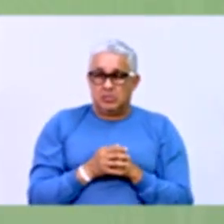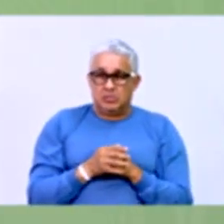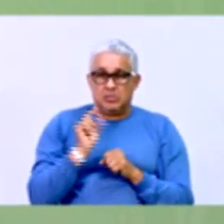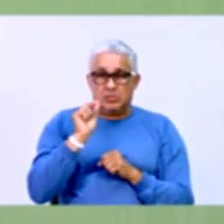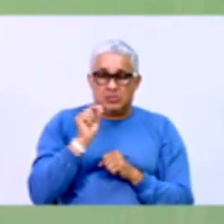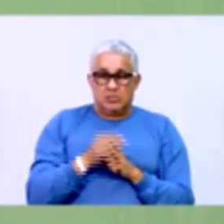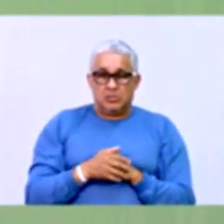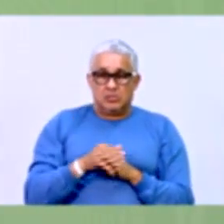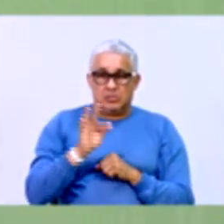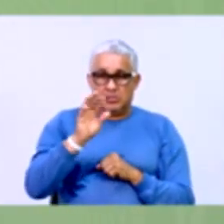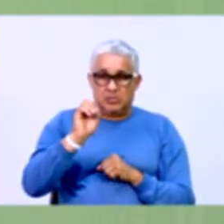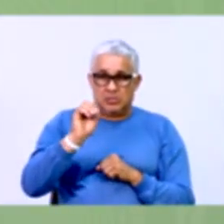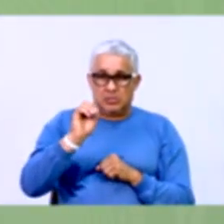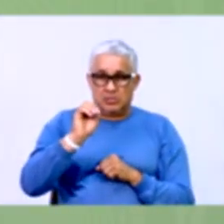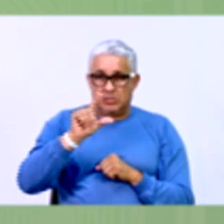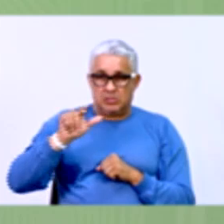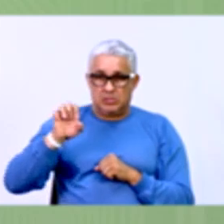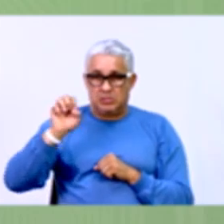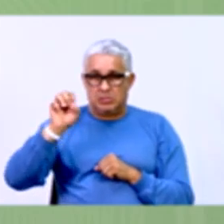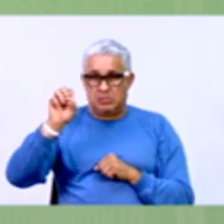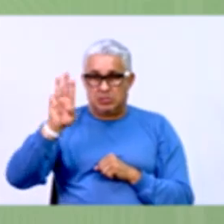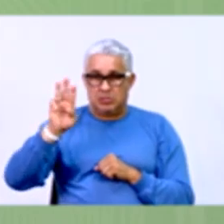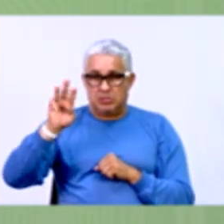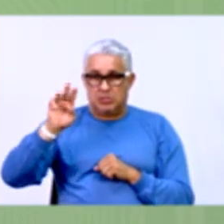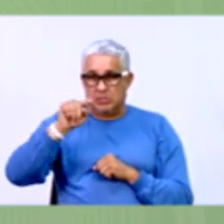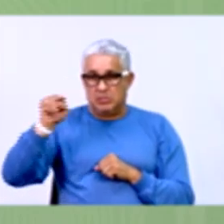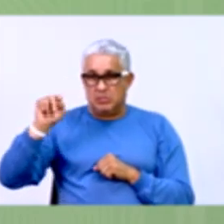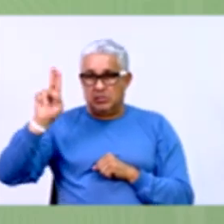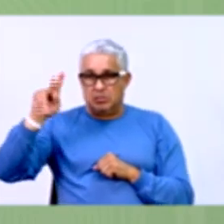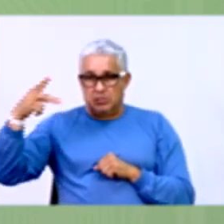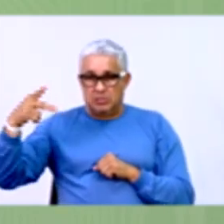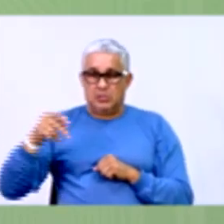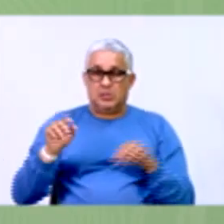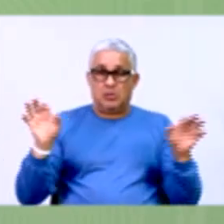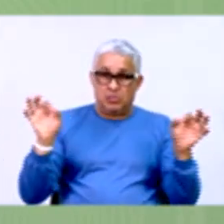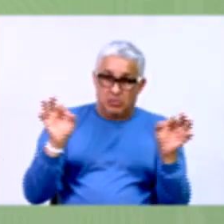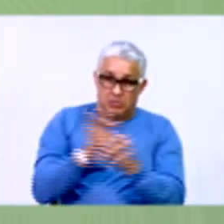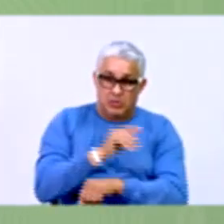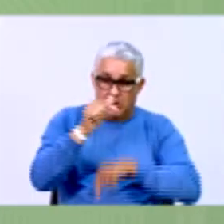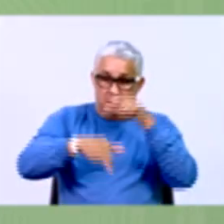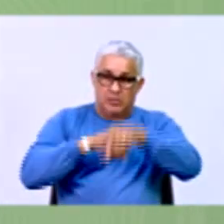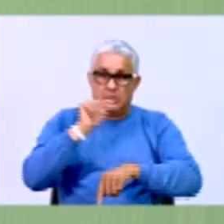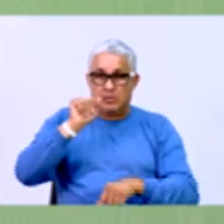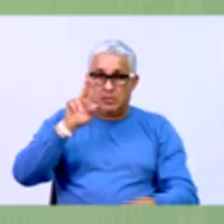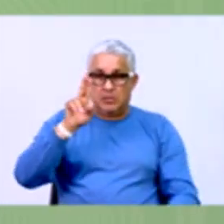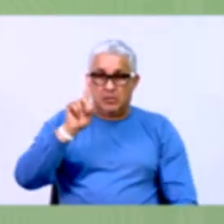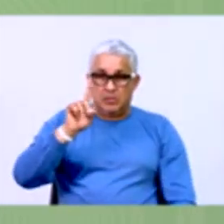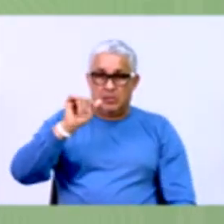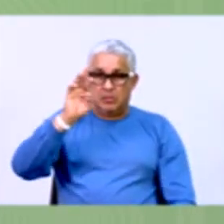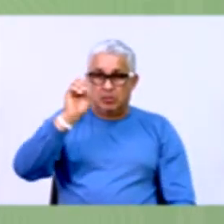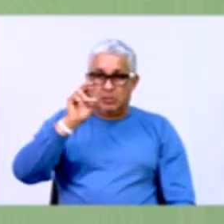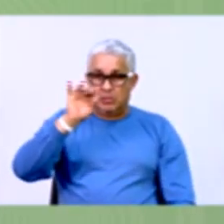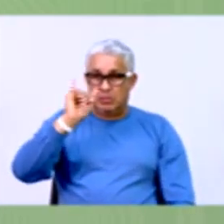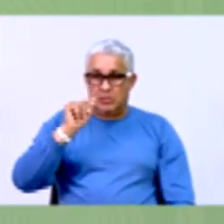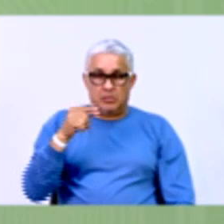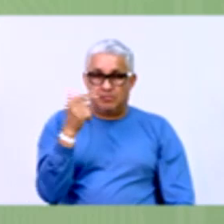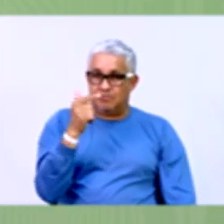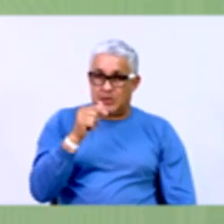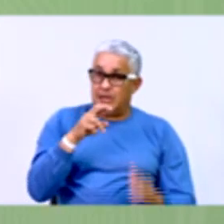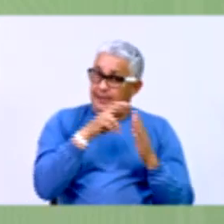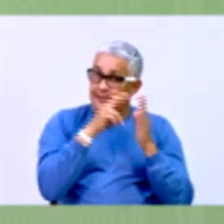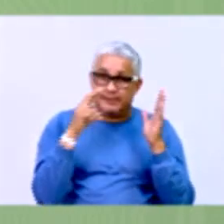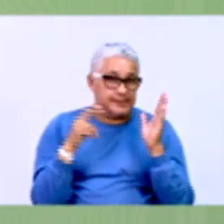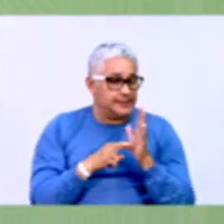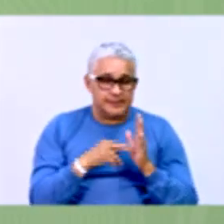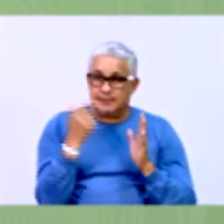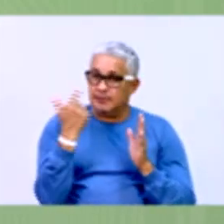questão do follow-up. Na conclusão dos trabalhos de auditoria, deve haver, lembrando, gente, não existe uma norma